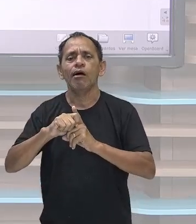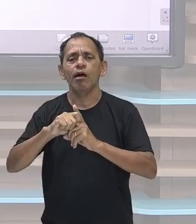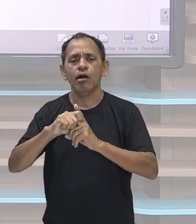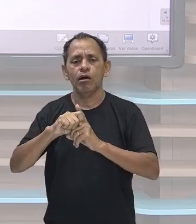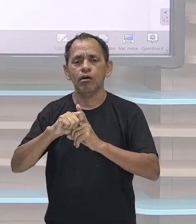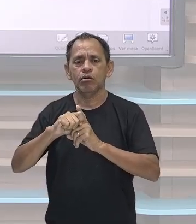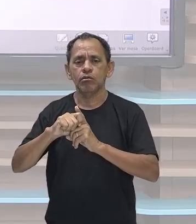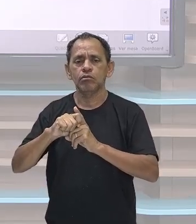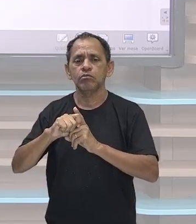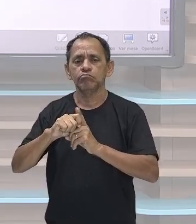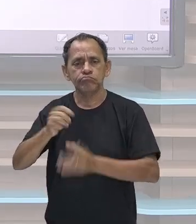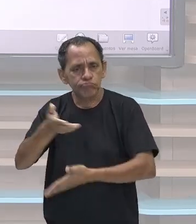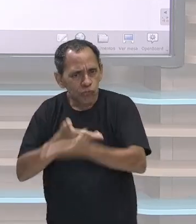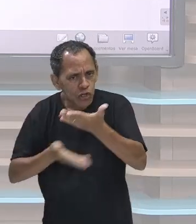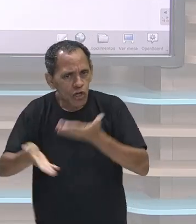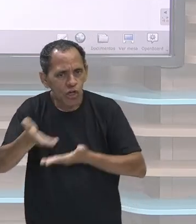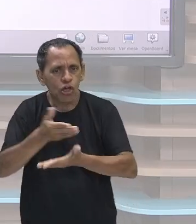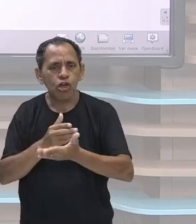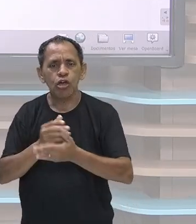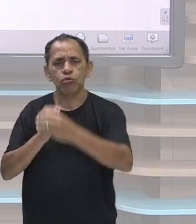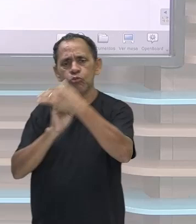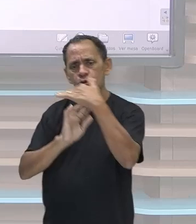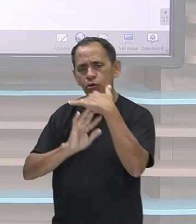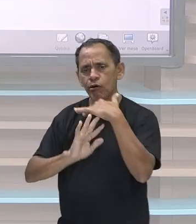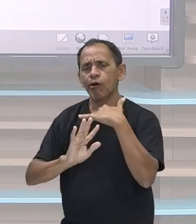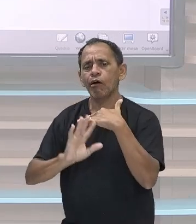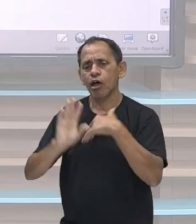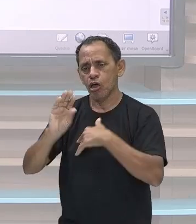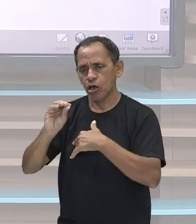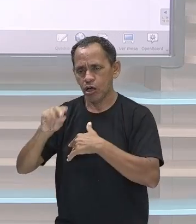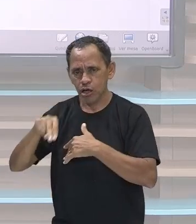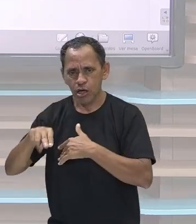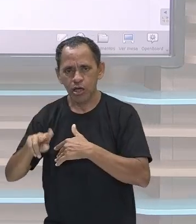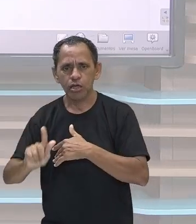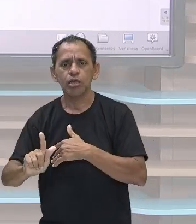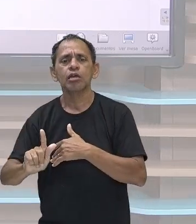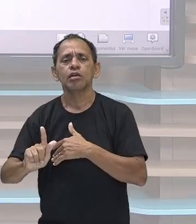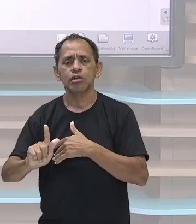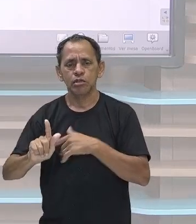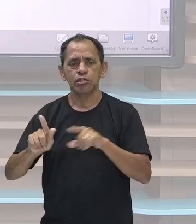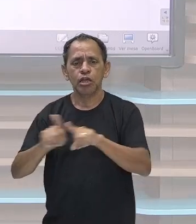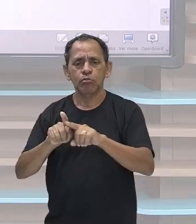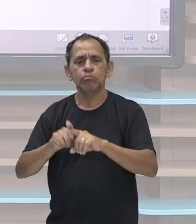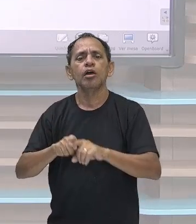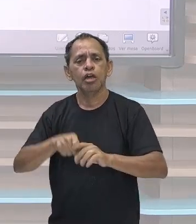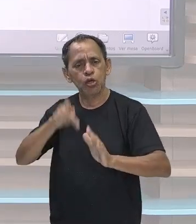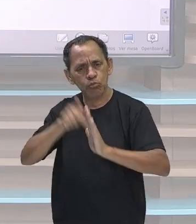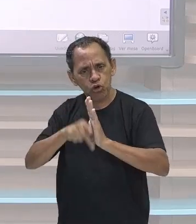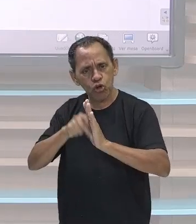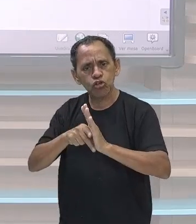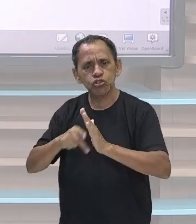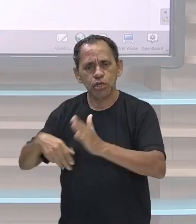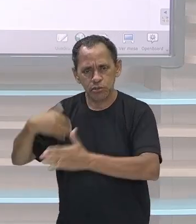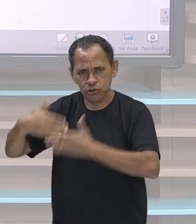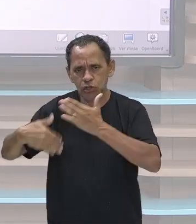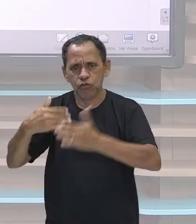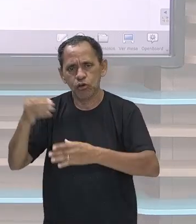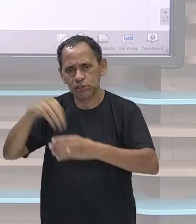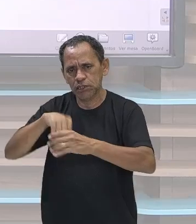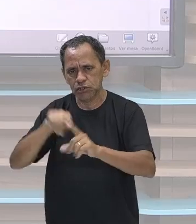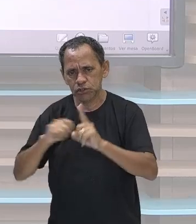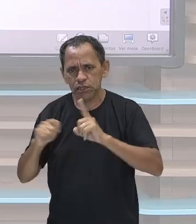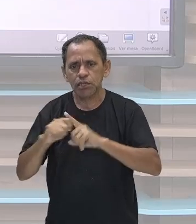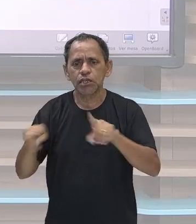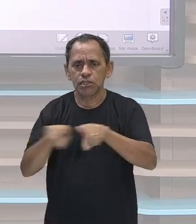que acabam migrando aí, por exemplo, para ONGs, né? E desenvolvem projetos bem legais aí dentro da nossa